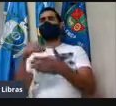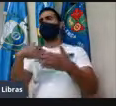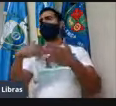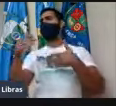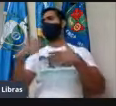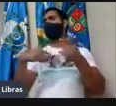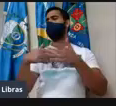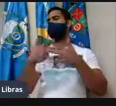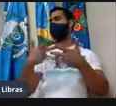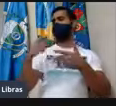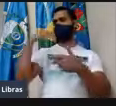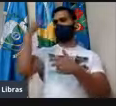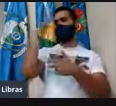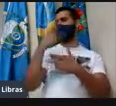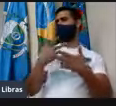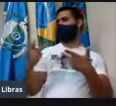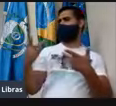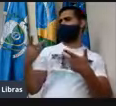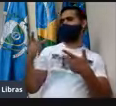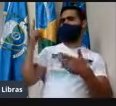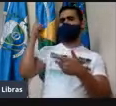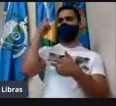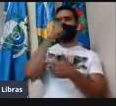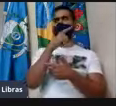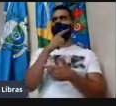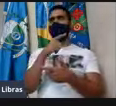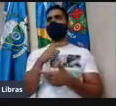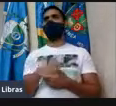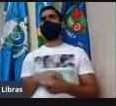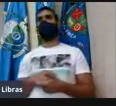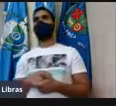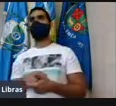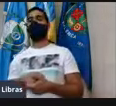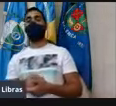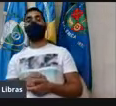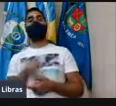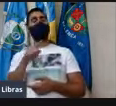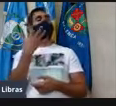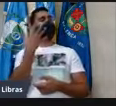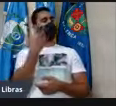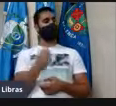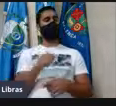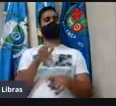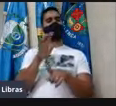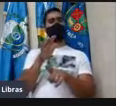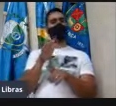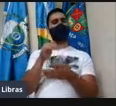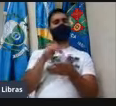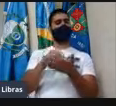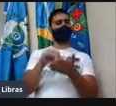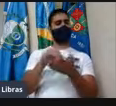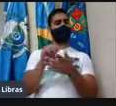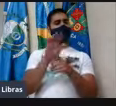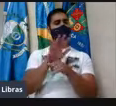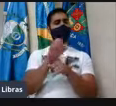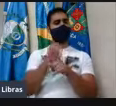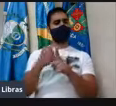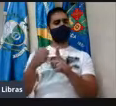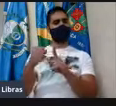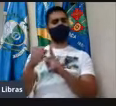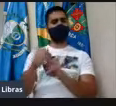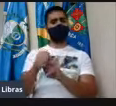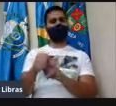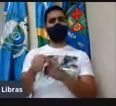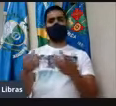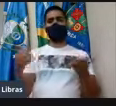cenários no Brasil já é um desafio muito grande. Ainda mais, Salsinho, você assumir uma pasta de assistência social no meio da